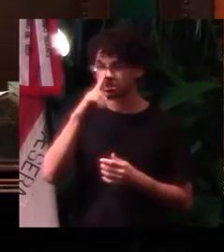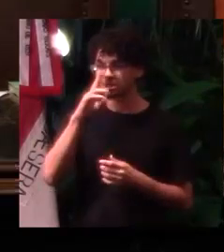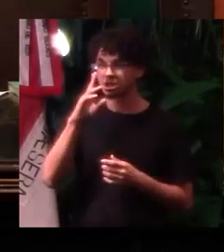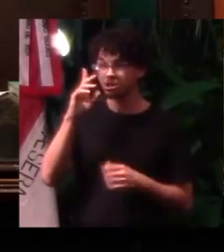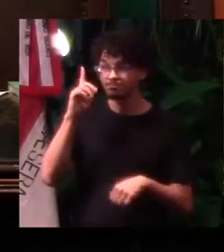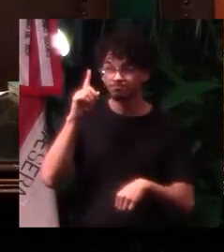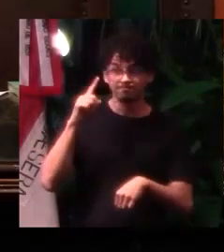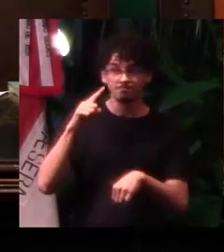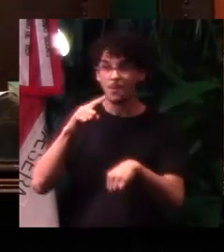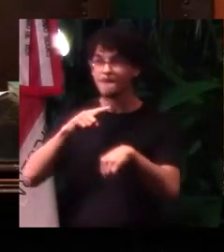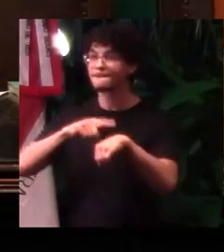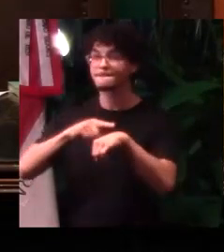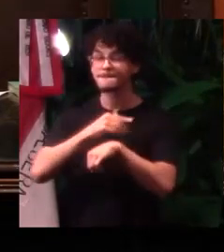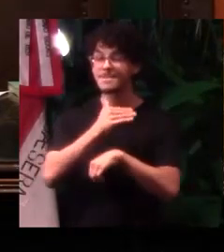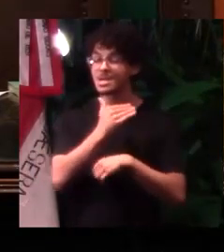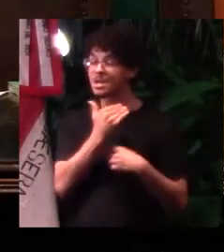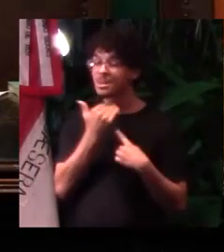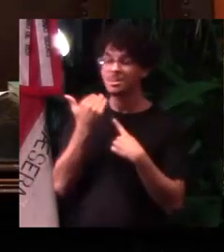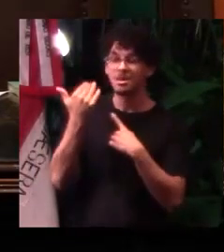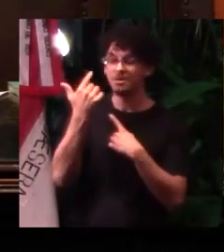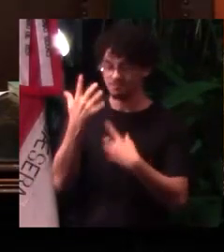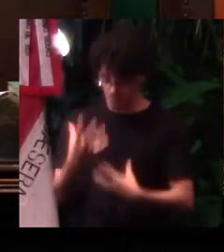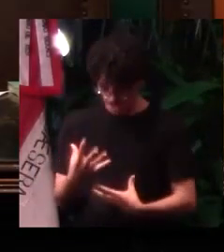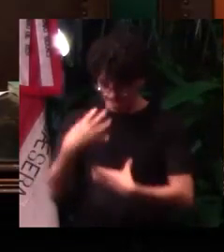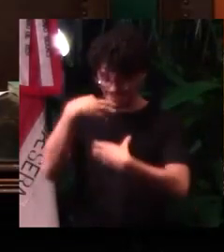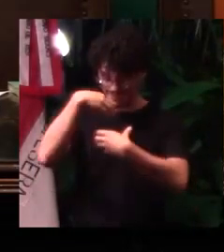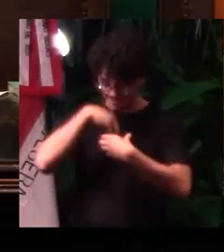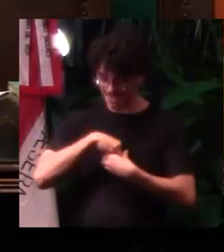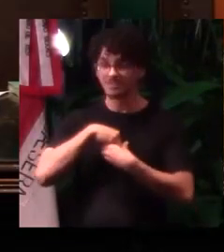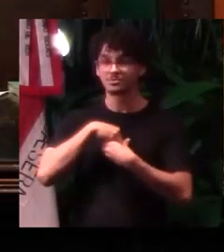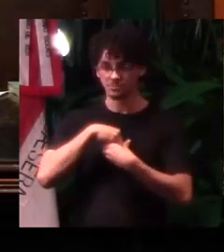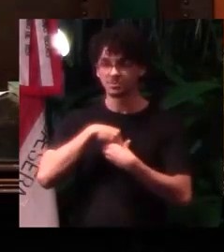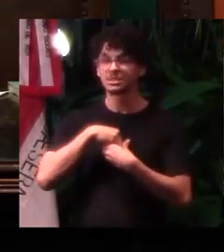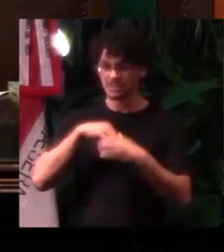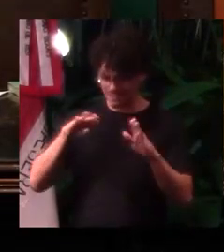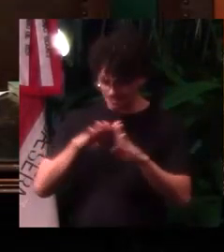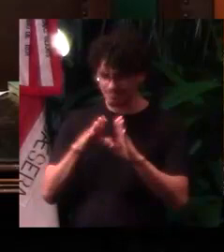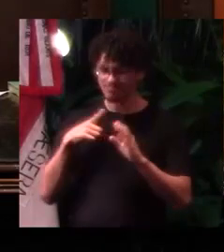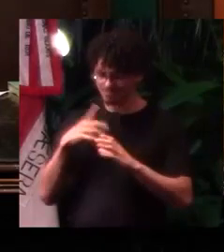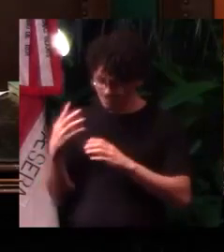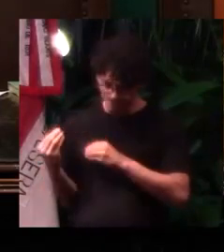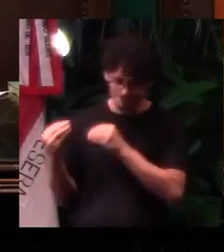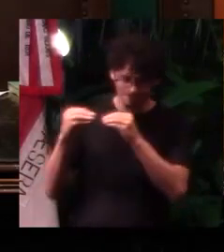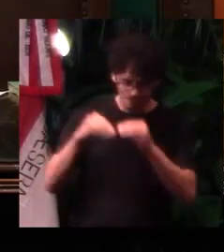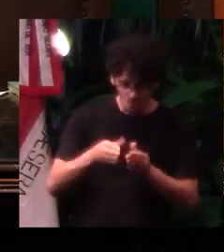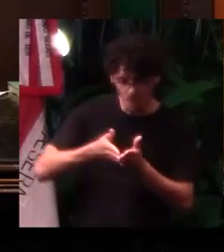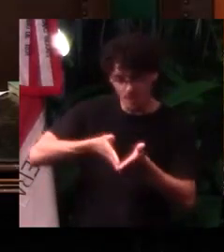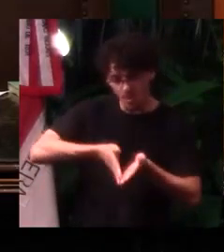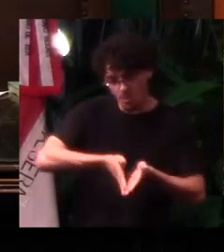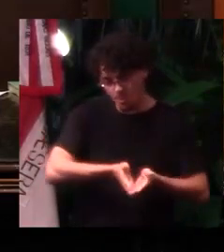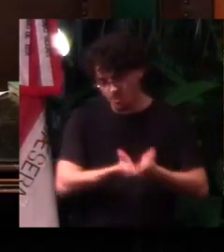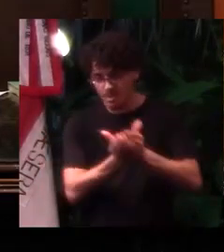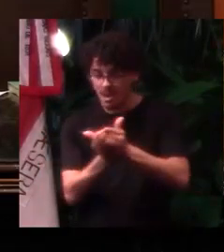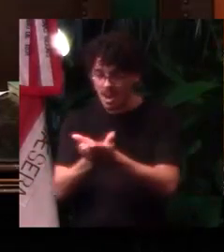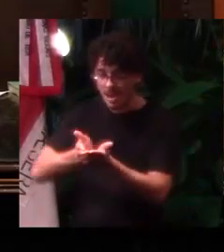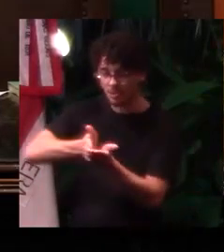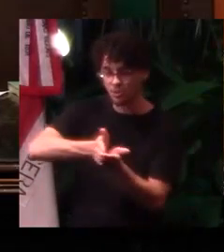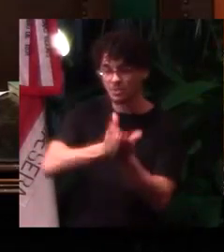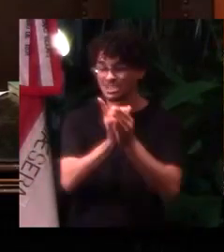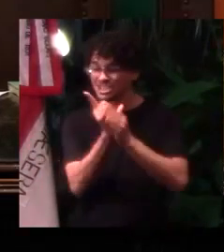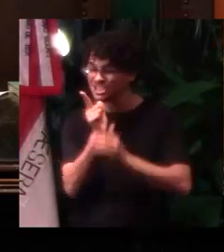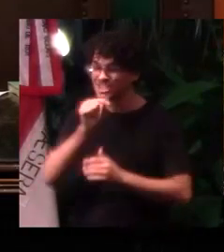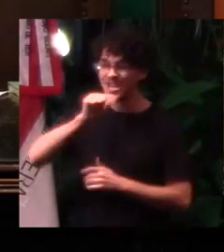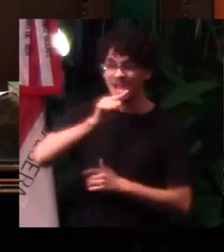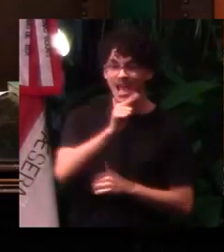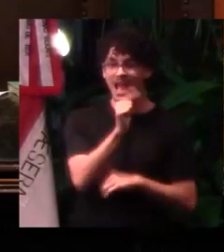morte, peguem em mim e me depositem também numa canoinha de nada, nessa água que não